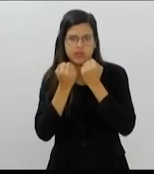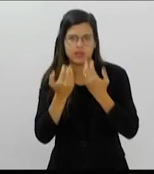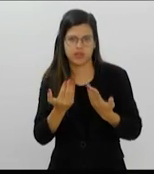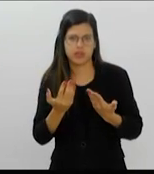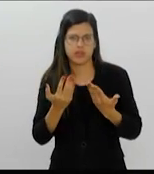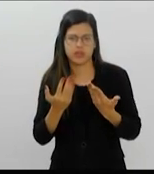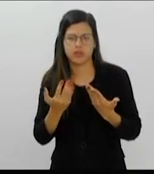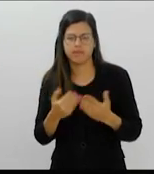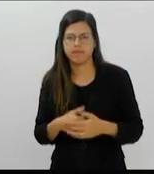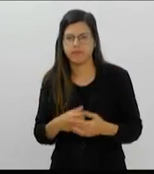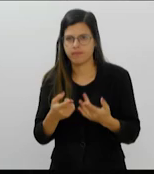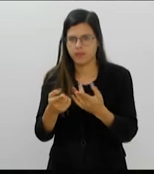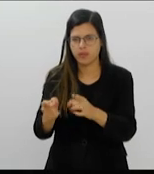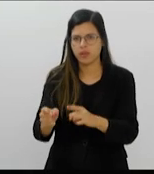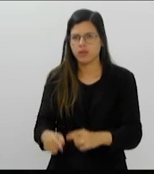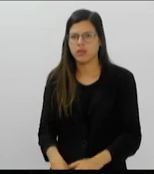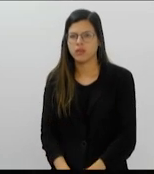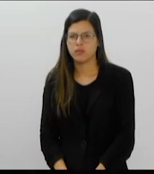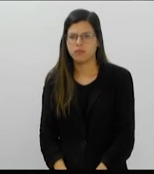E